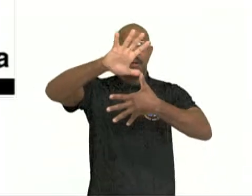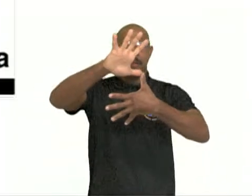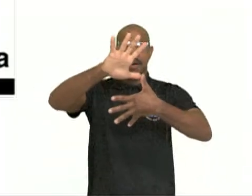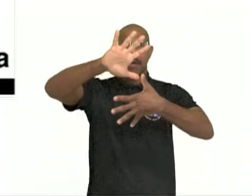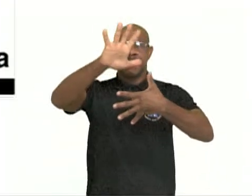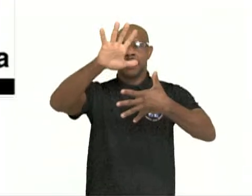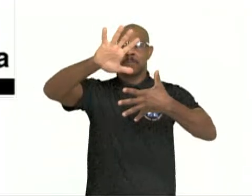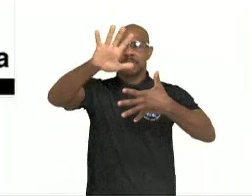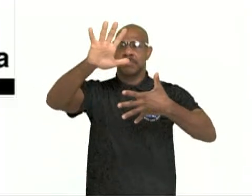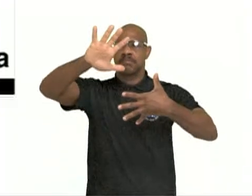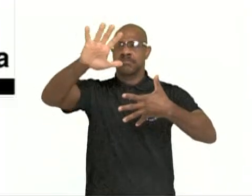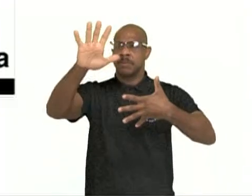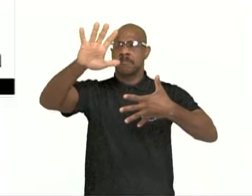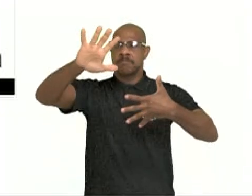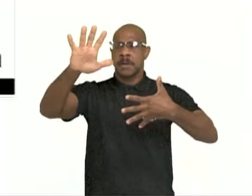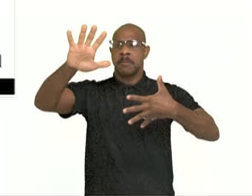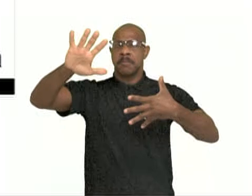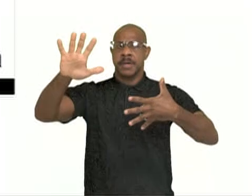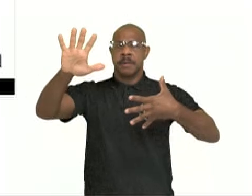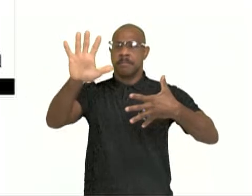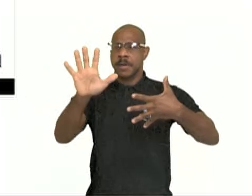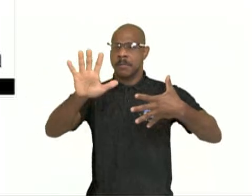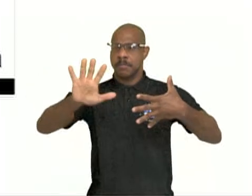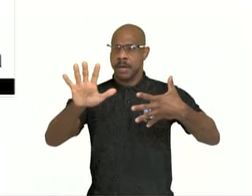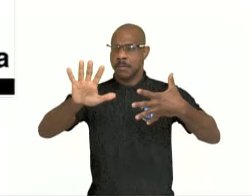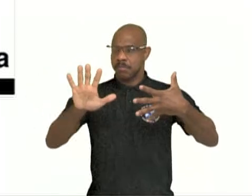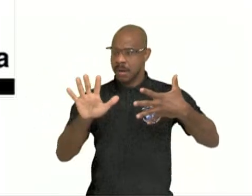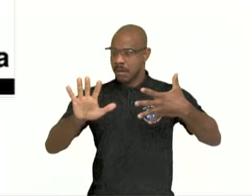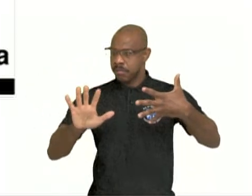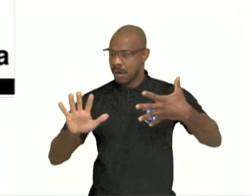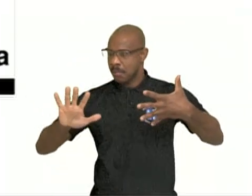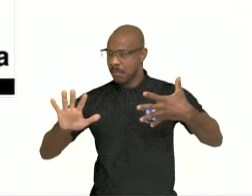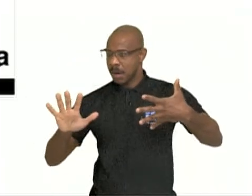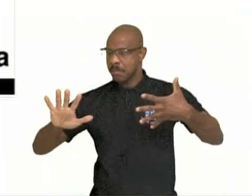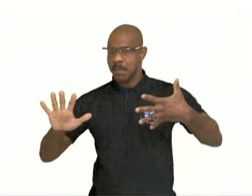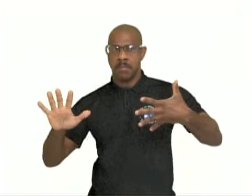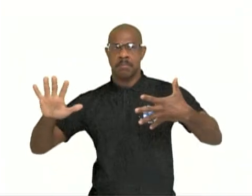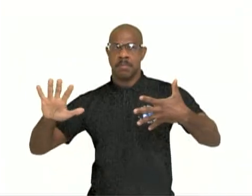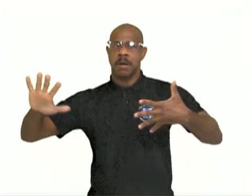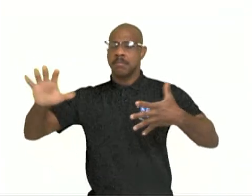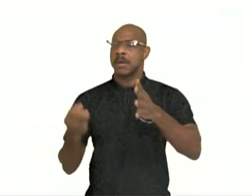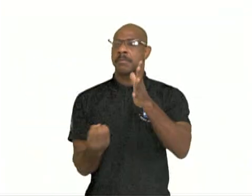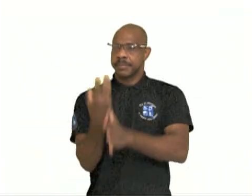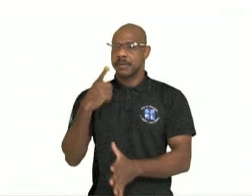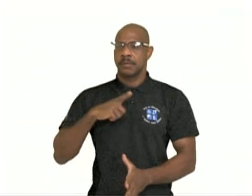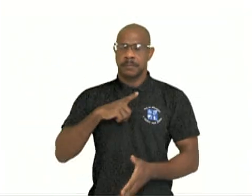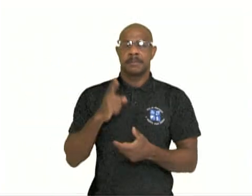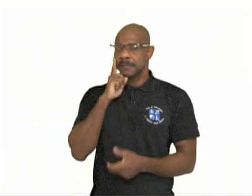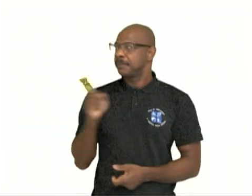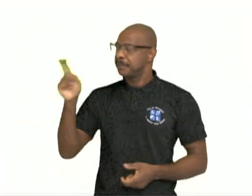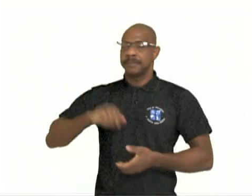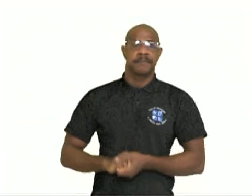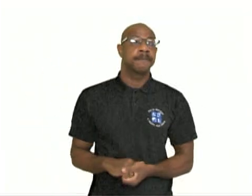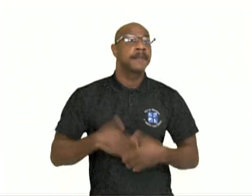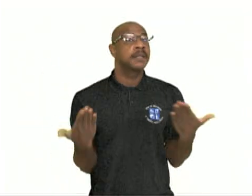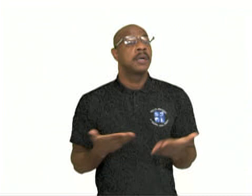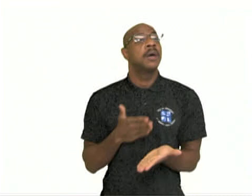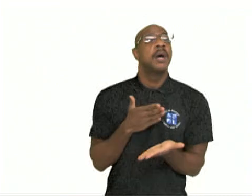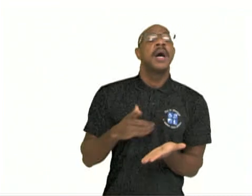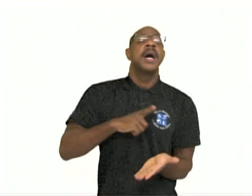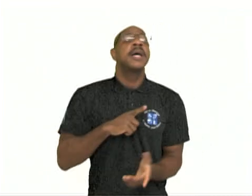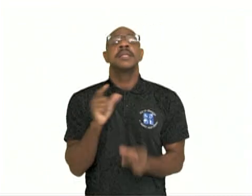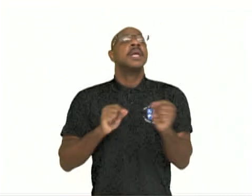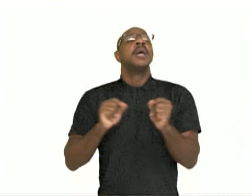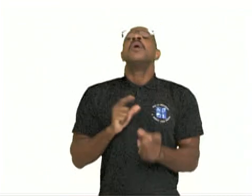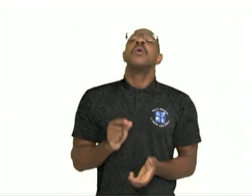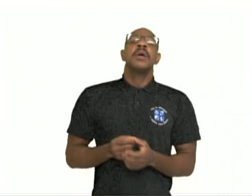continentes que nós conhecemos. Graças ao quê? Graças a essa movimentação das placas tectônicas, certo? E aí nós temos outro